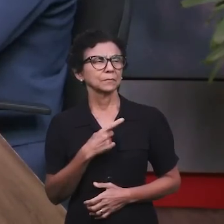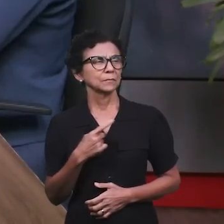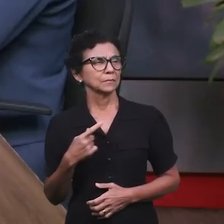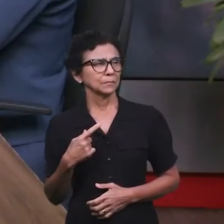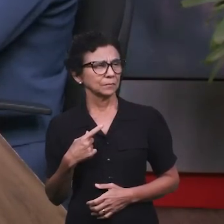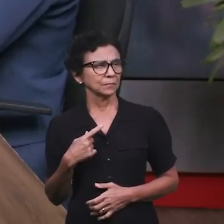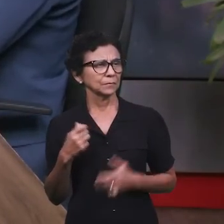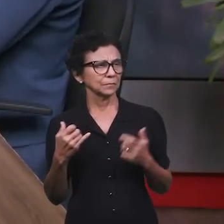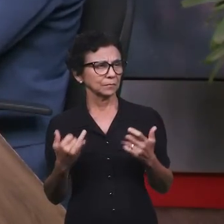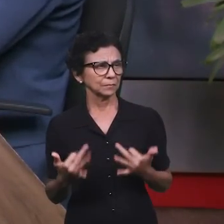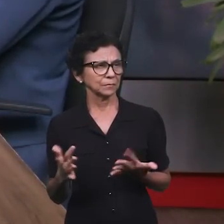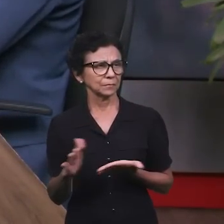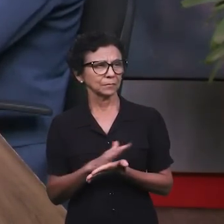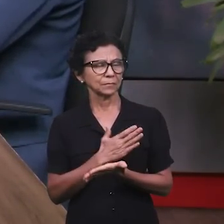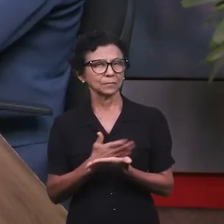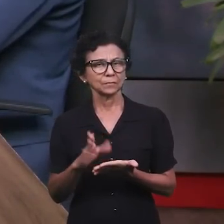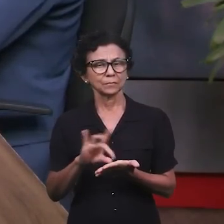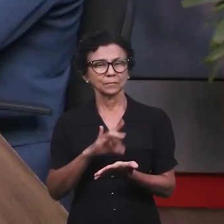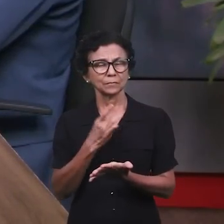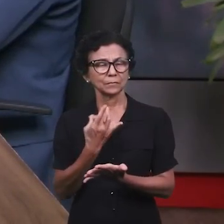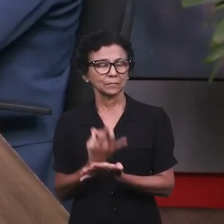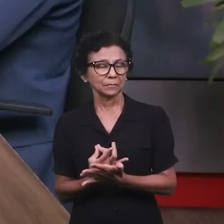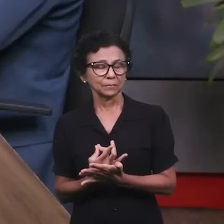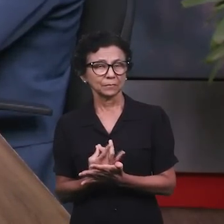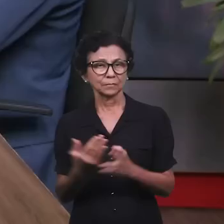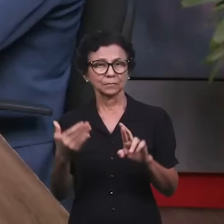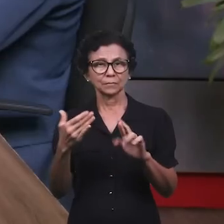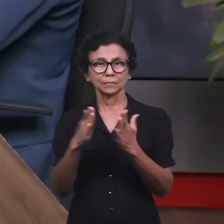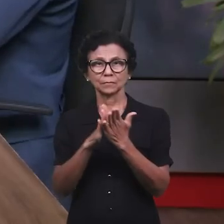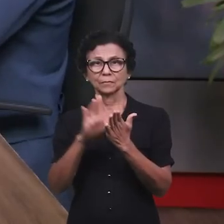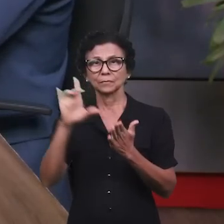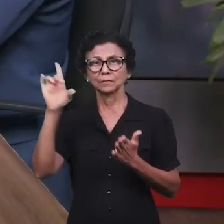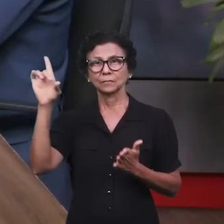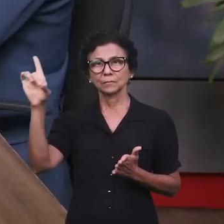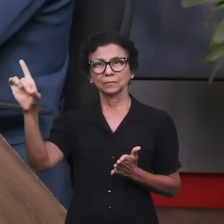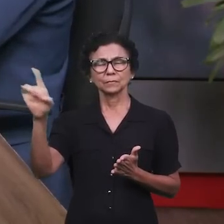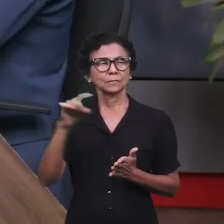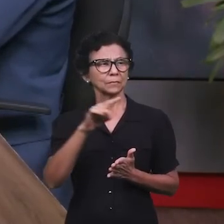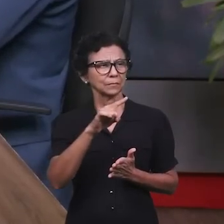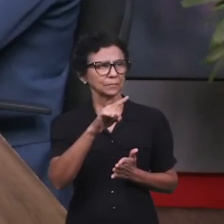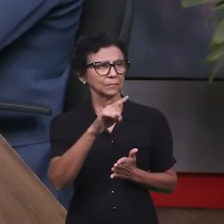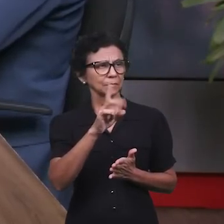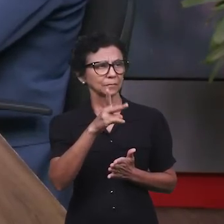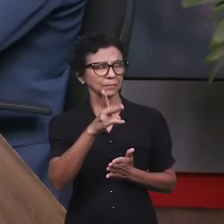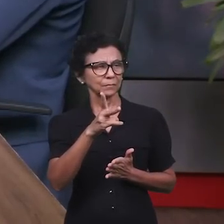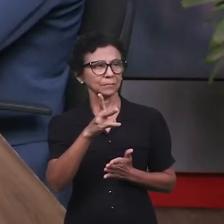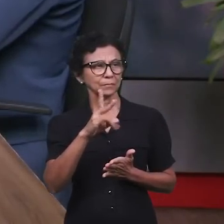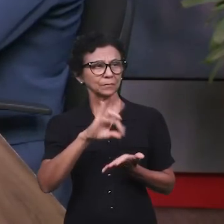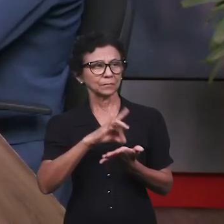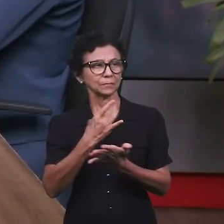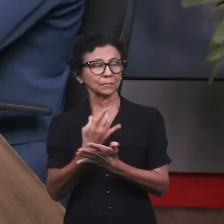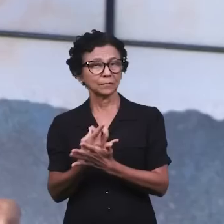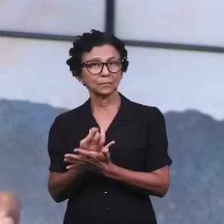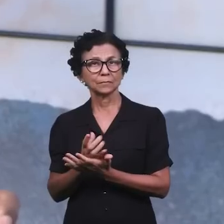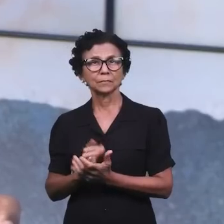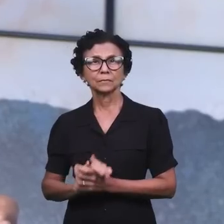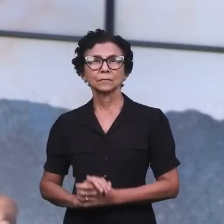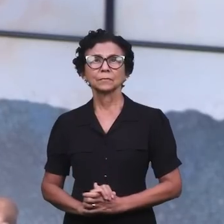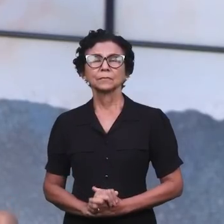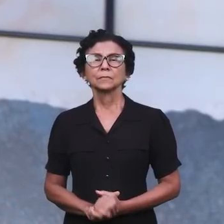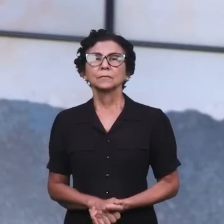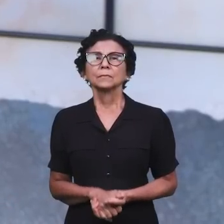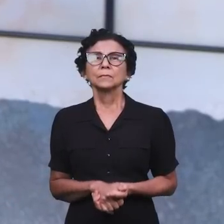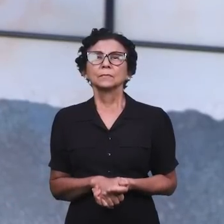heresias e um momento, assim, trazendo a palavra do Senhor, né? Sim. Mas eu acho que tem mais heresias, Sim, né? Nós vamos entrar nelas aqui justamente porque elas